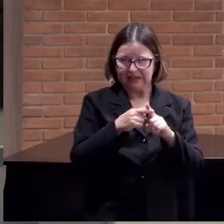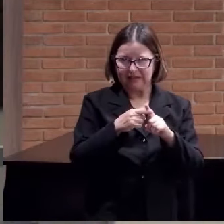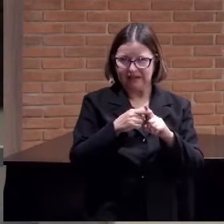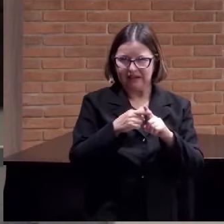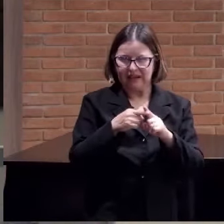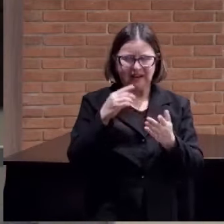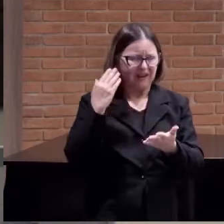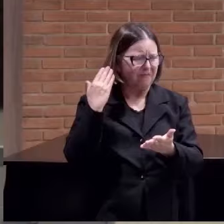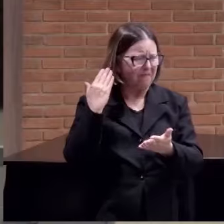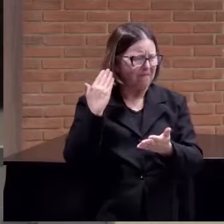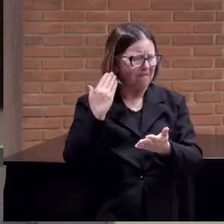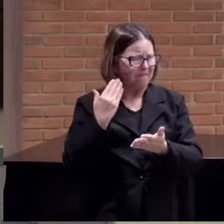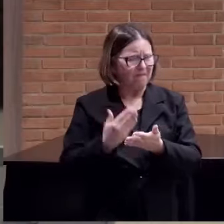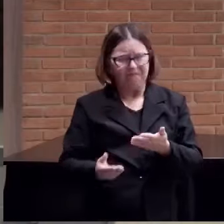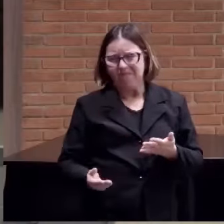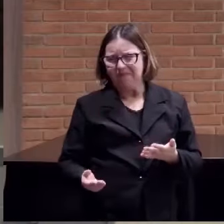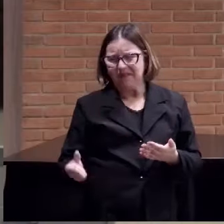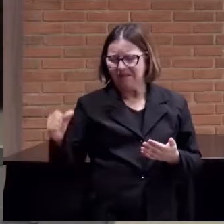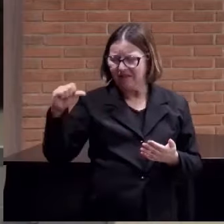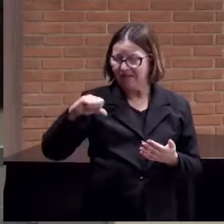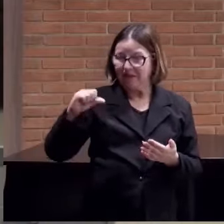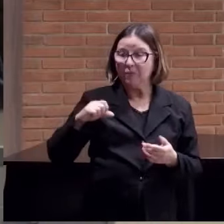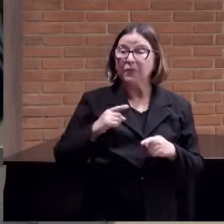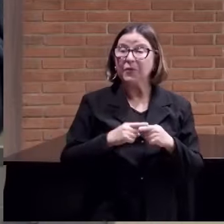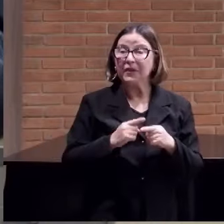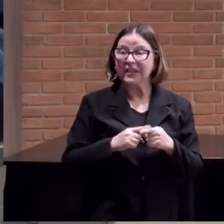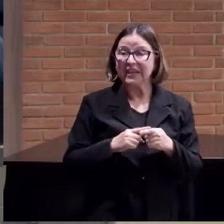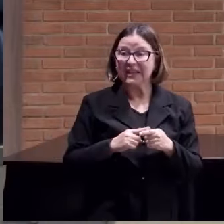ele. Ele não tinha direito de